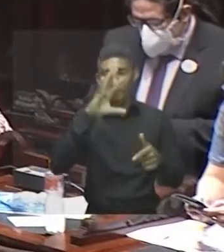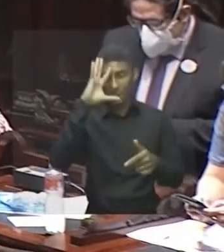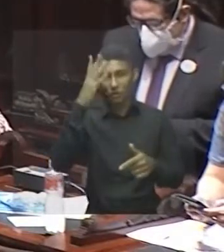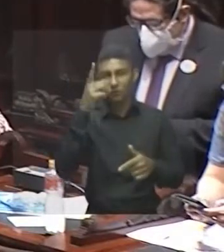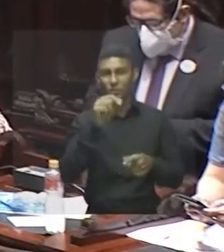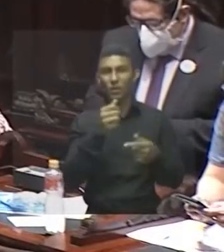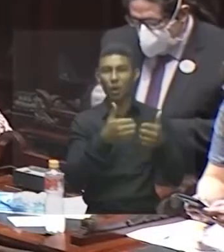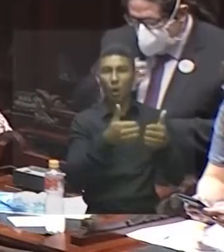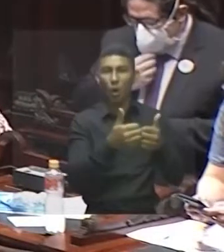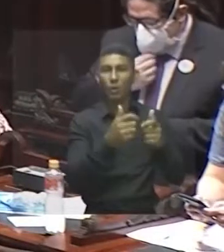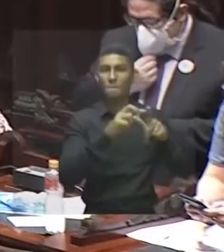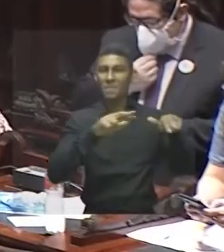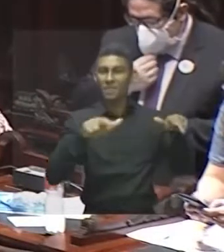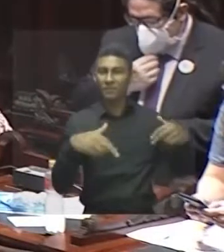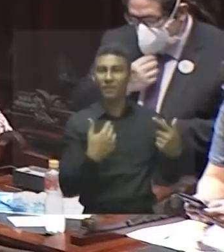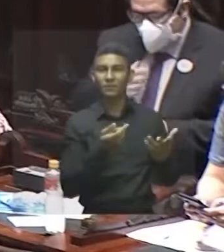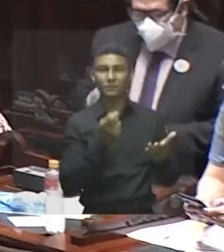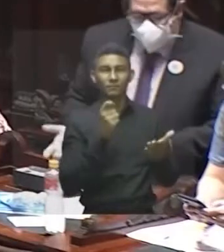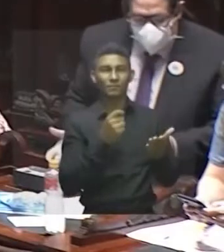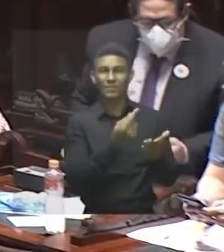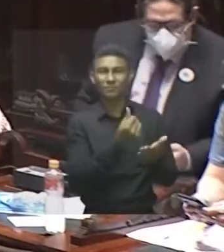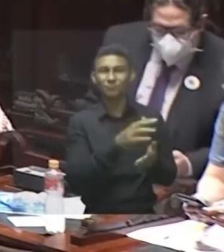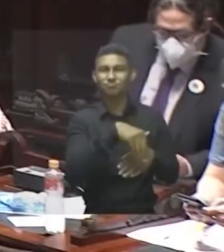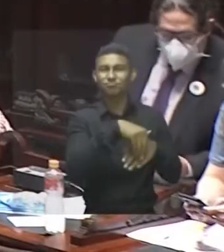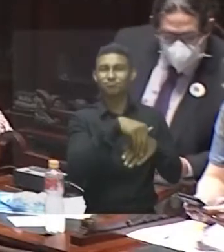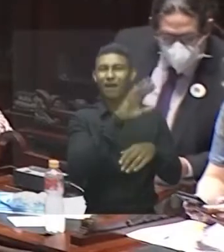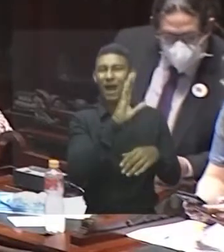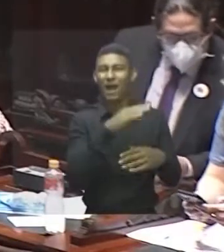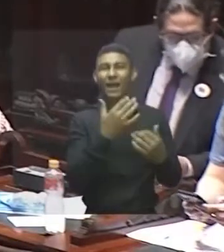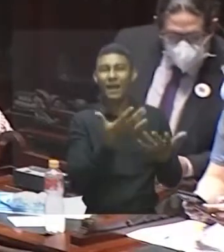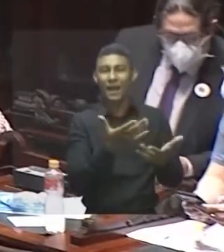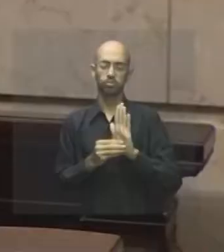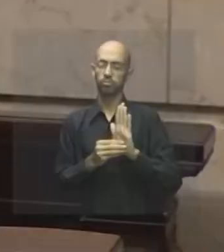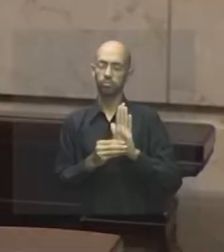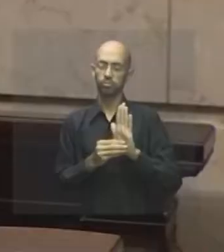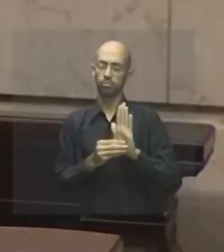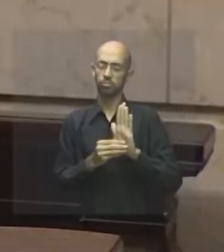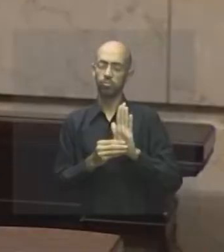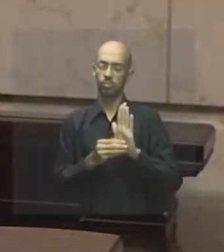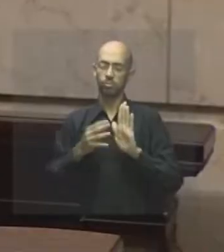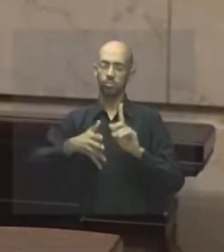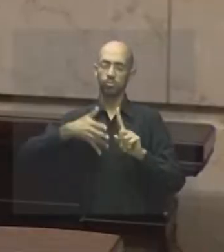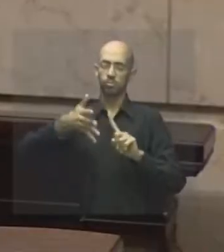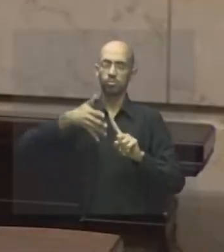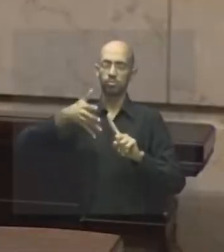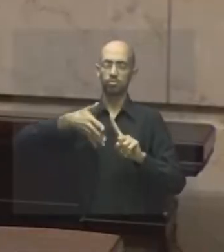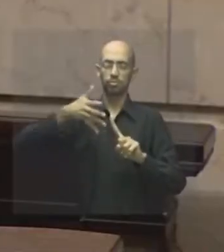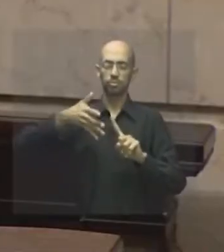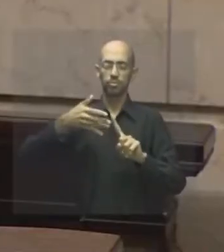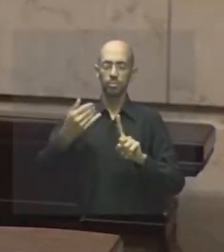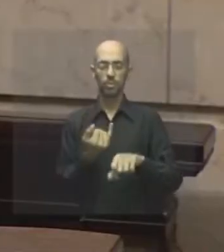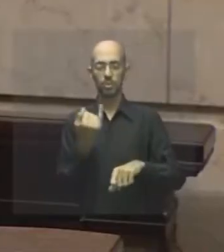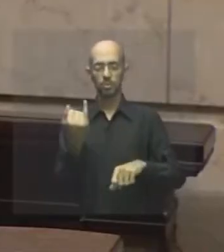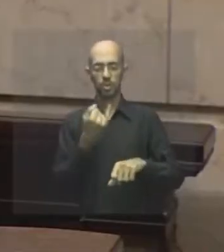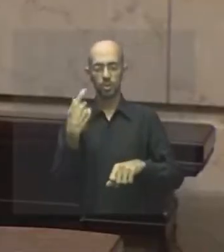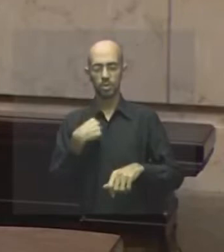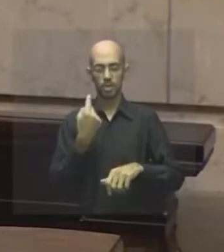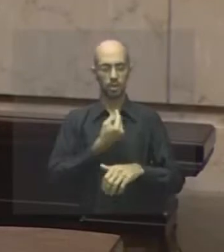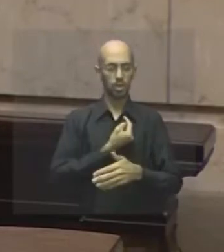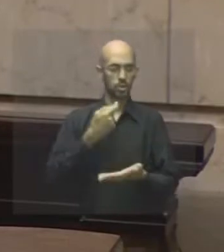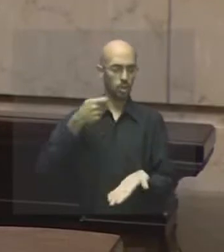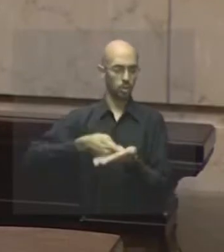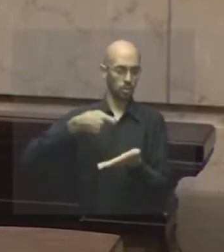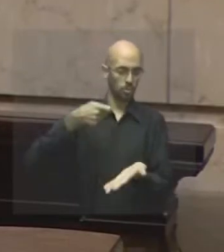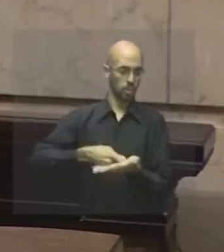público e, sobretudo, dessa caixa preta, que é o sistema de transporte. A importância da nossa cobrança, da